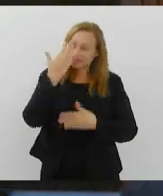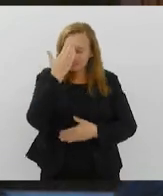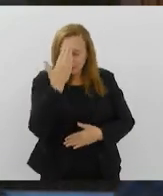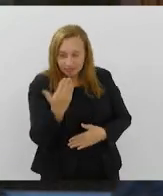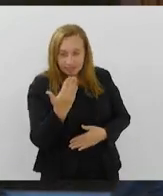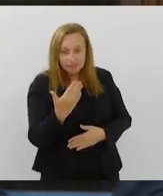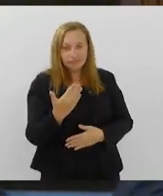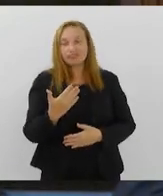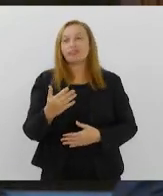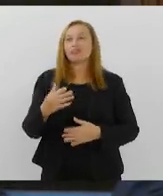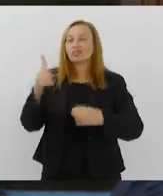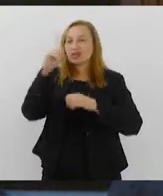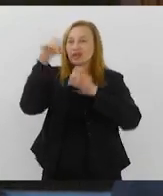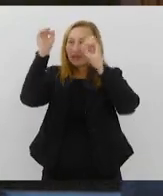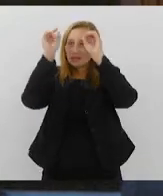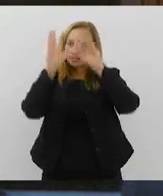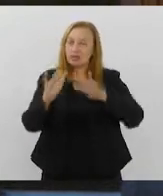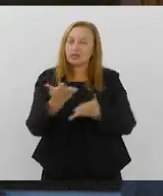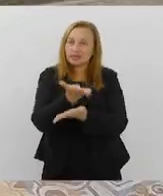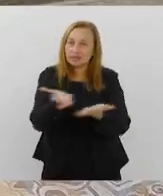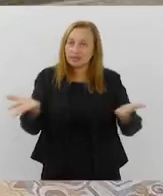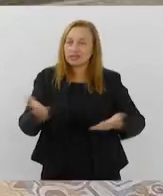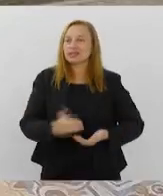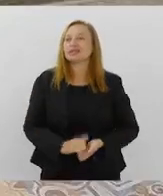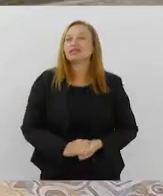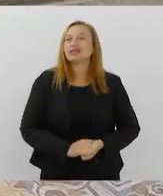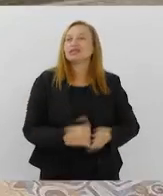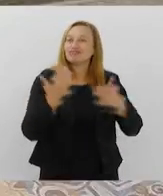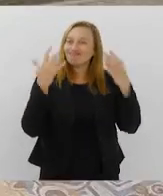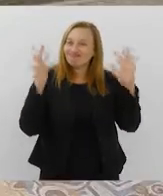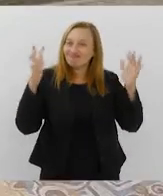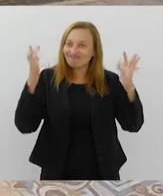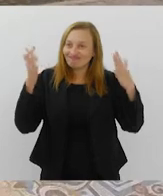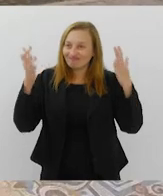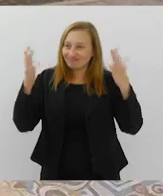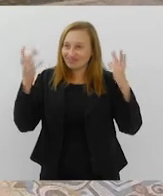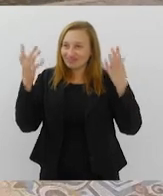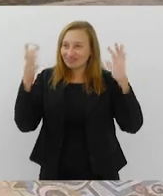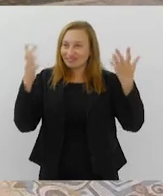que o Papai do Céu abençoe todos os senhores. Muito bem, muito bom, meu irmão.